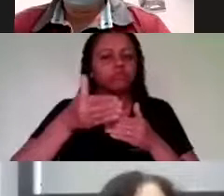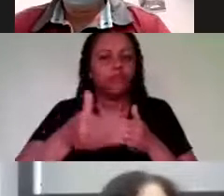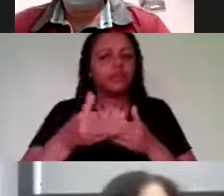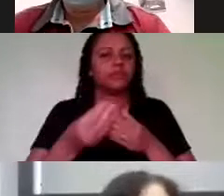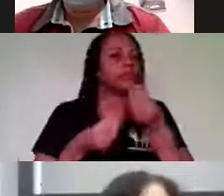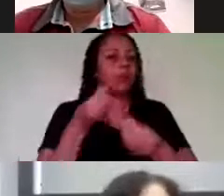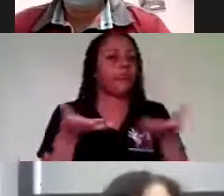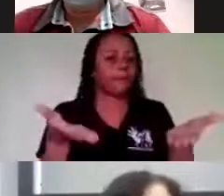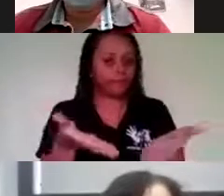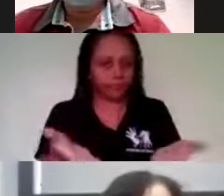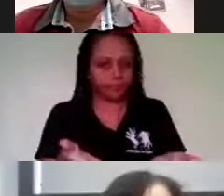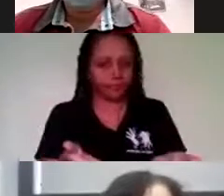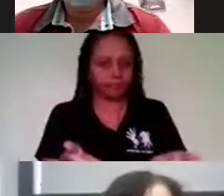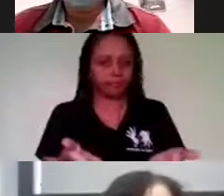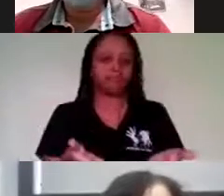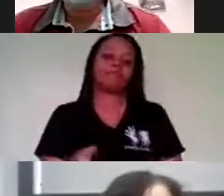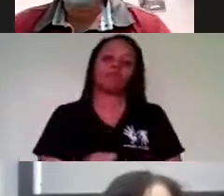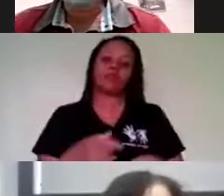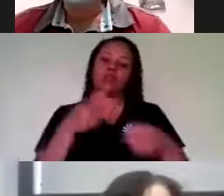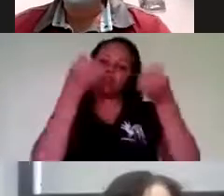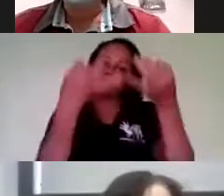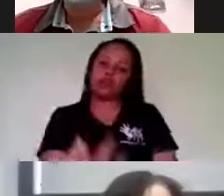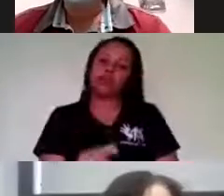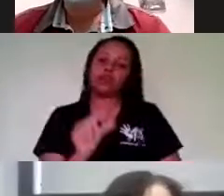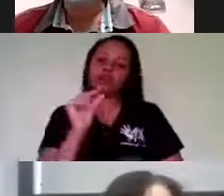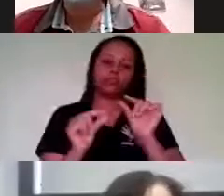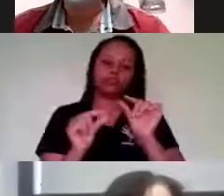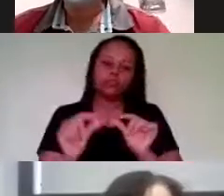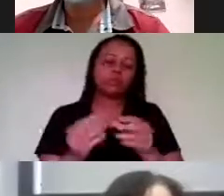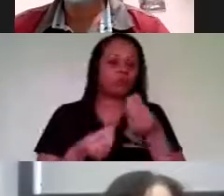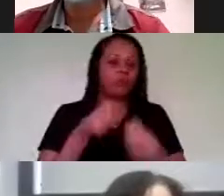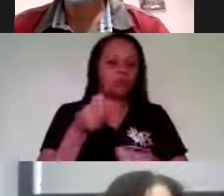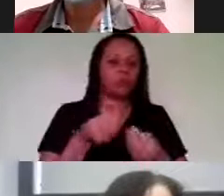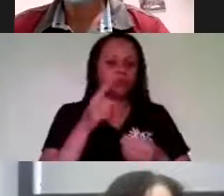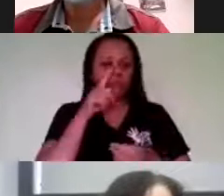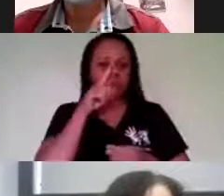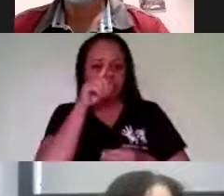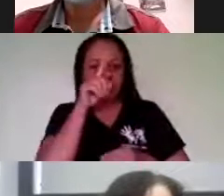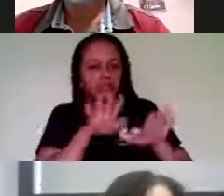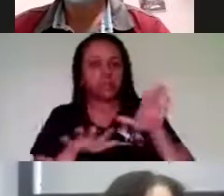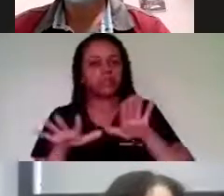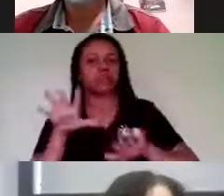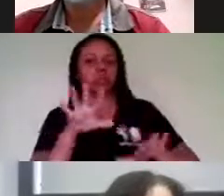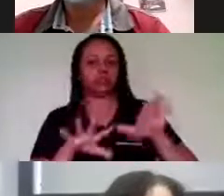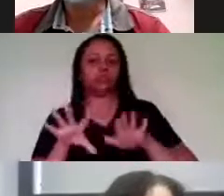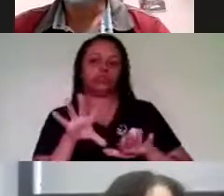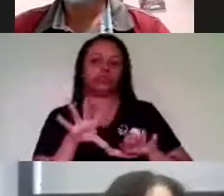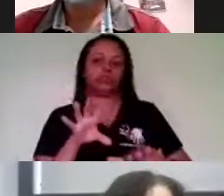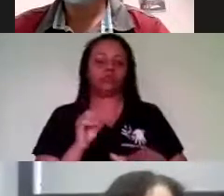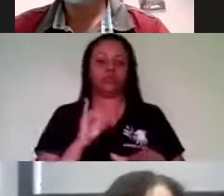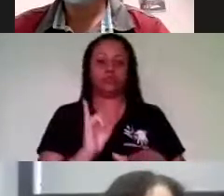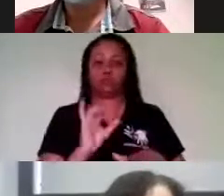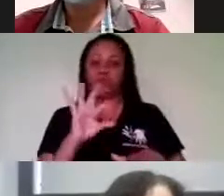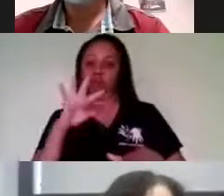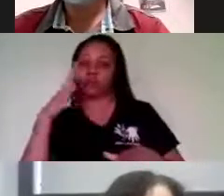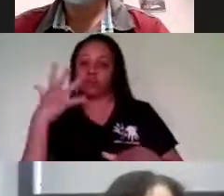está hoje, né? E contar um pouquinho também de quais seriam os reais riscos, além desse que eu já mencionei, caso um PL